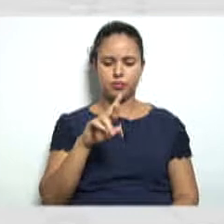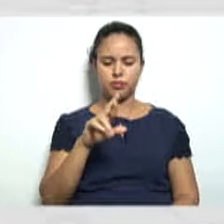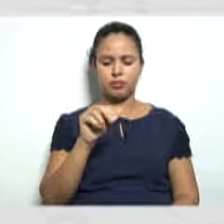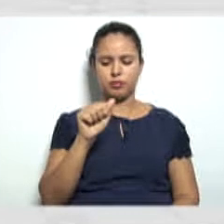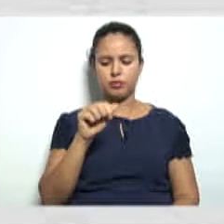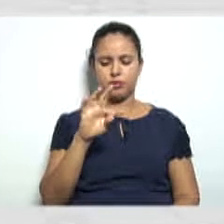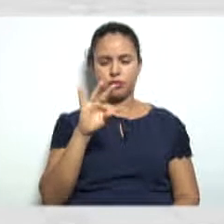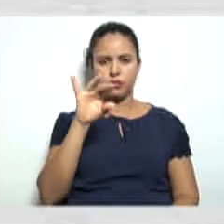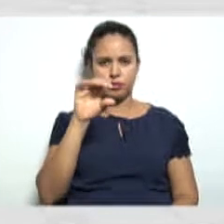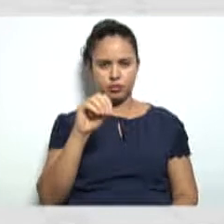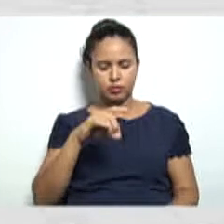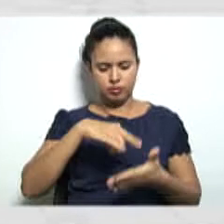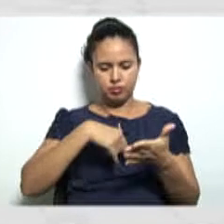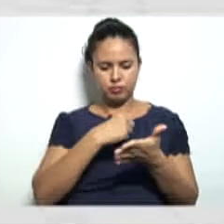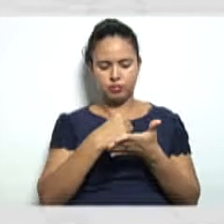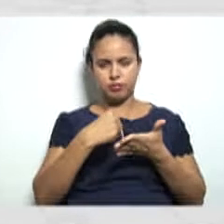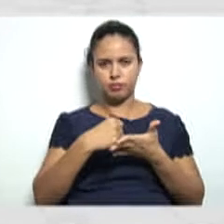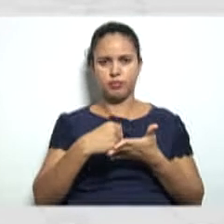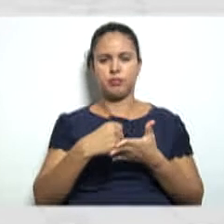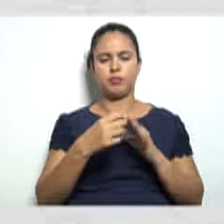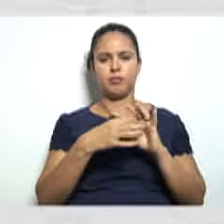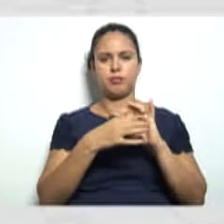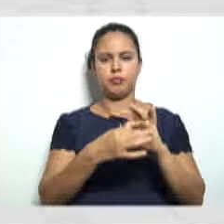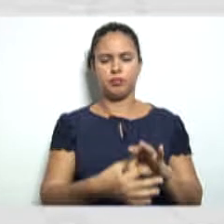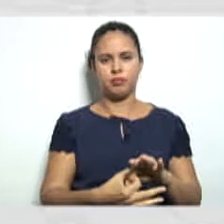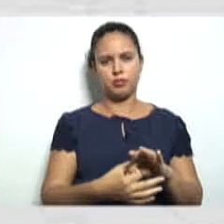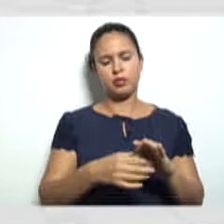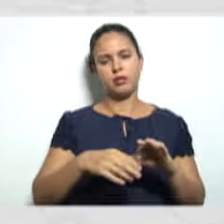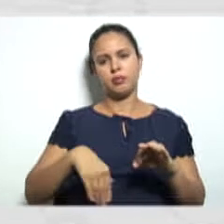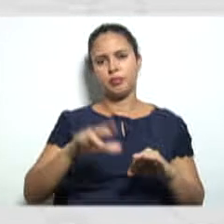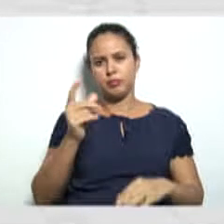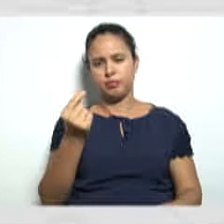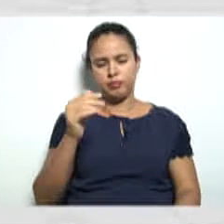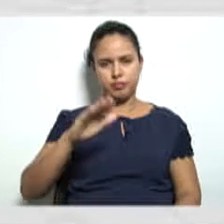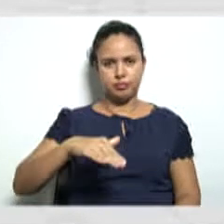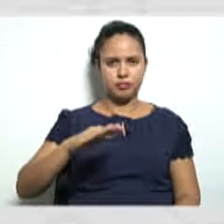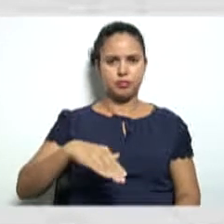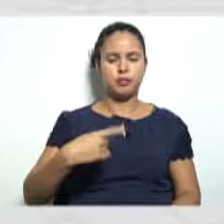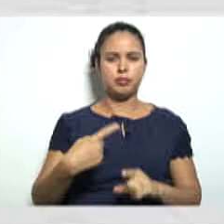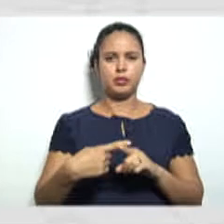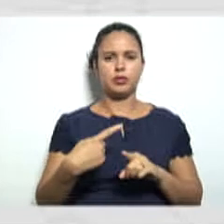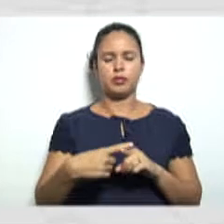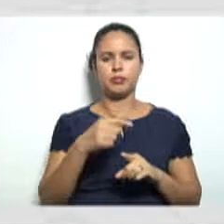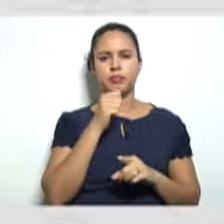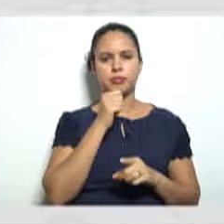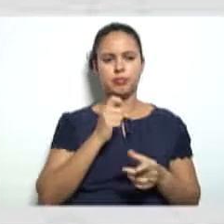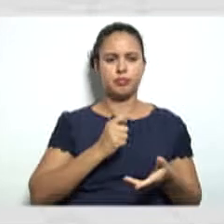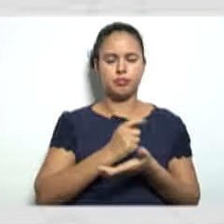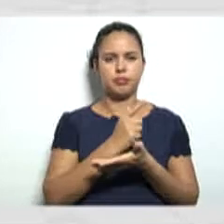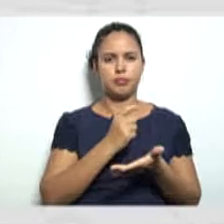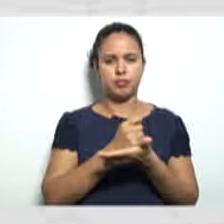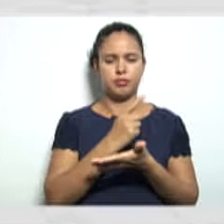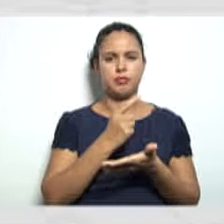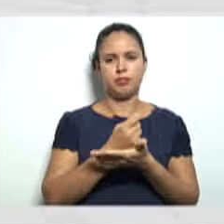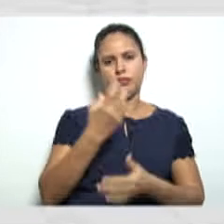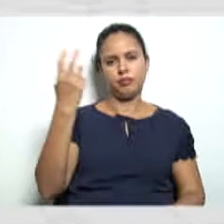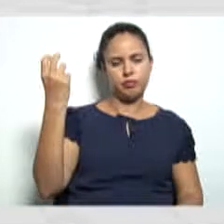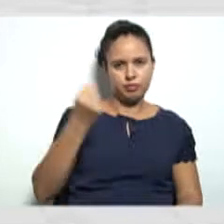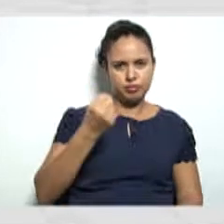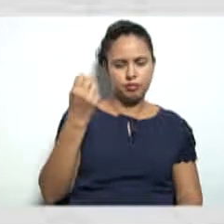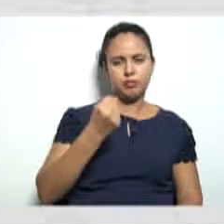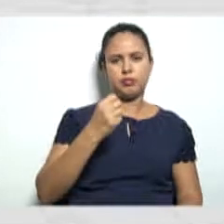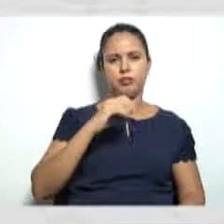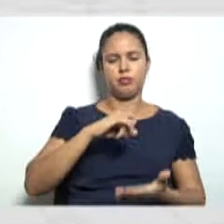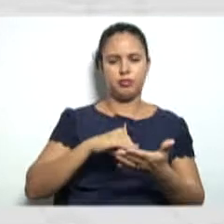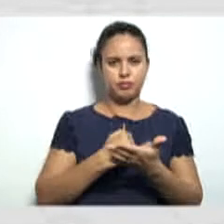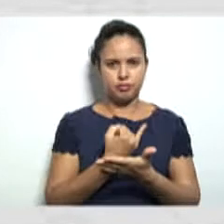Isso torna muito mais barato esse contrato para a escola, porque ela não está pagando esses encargos trabalhistas, que são tributos,